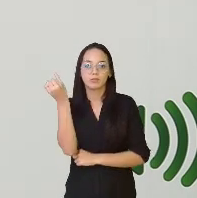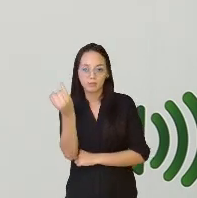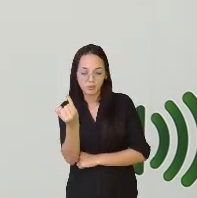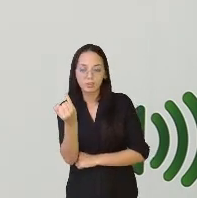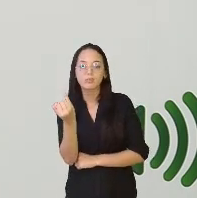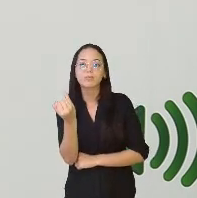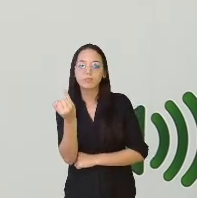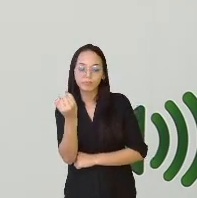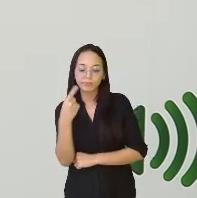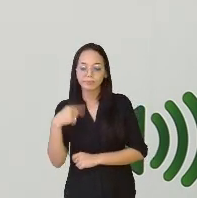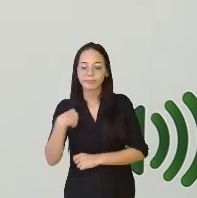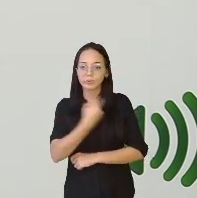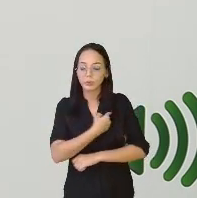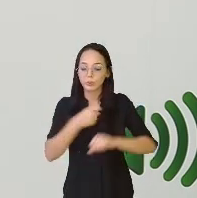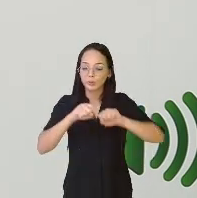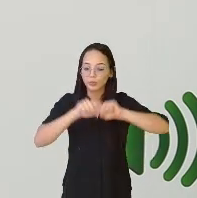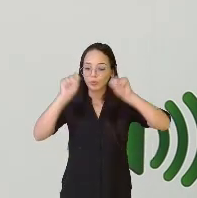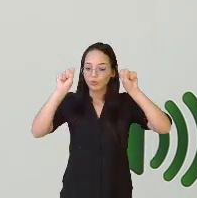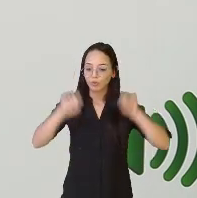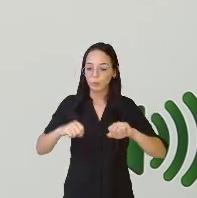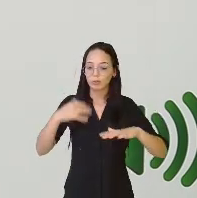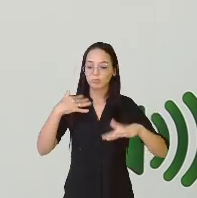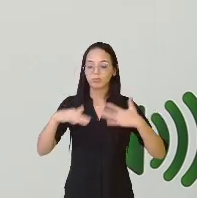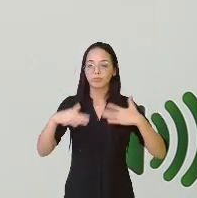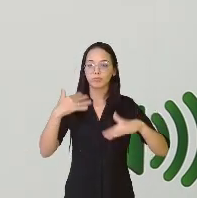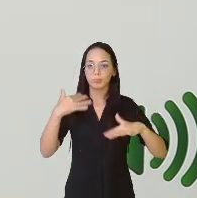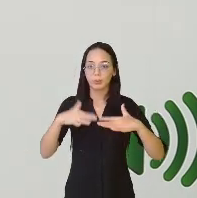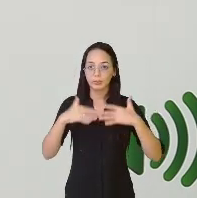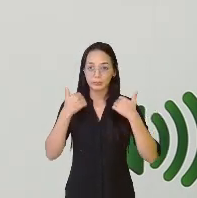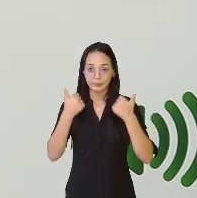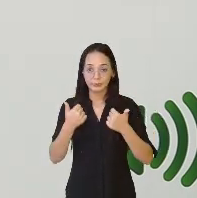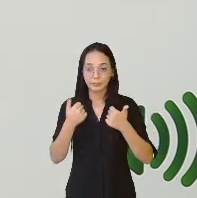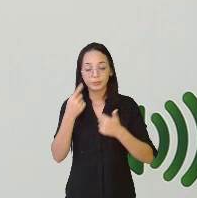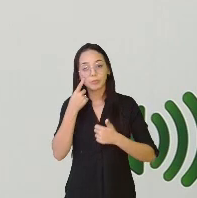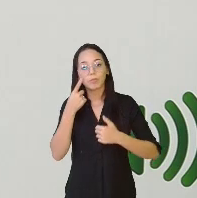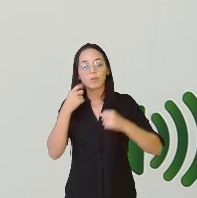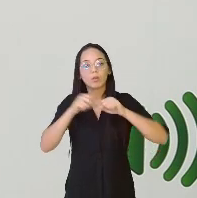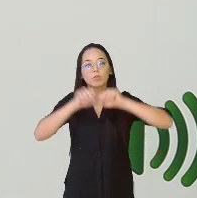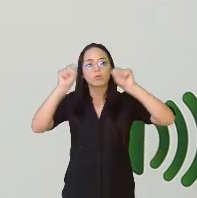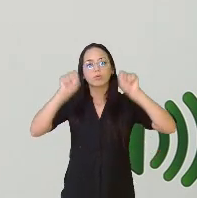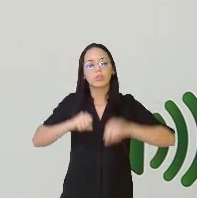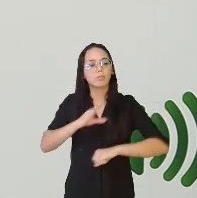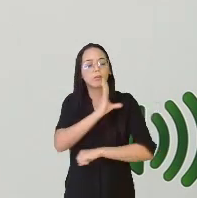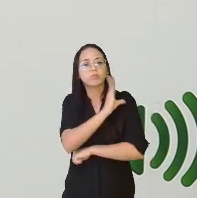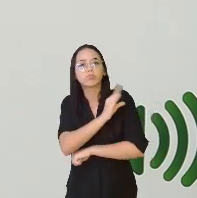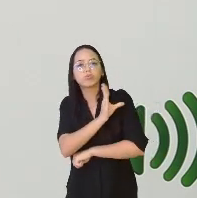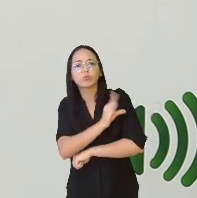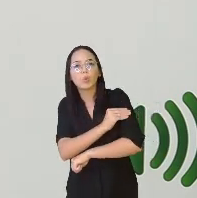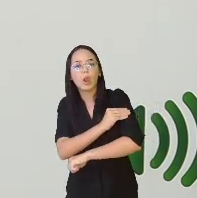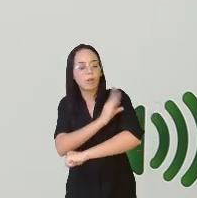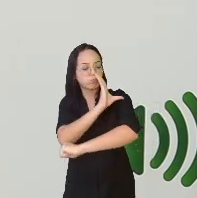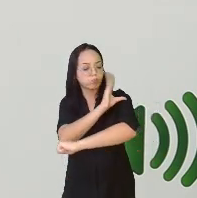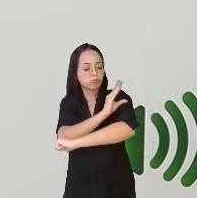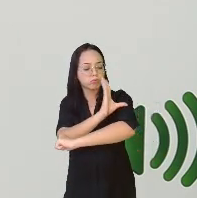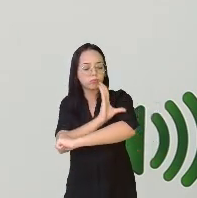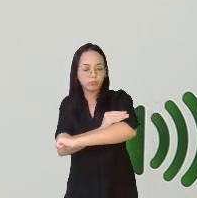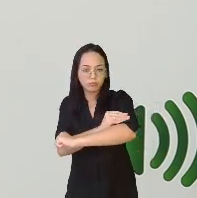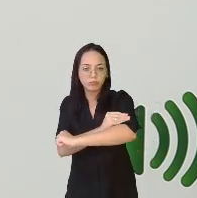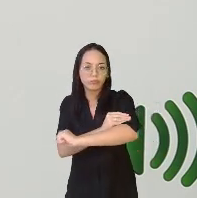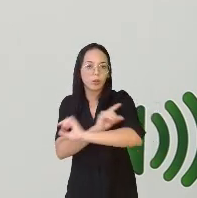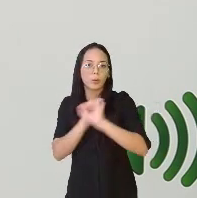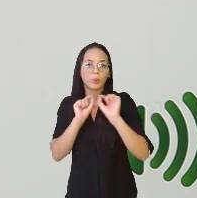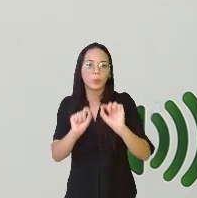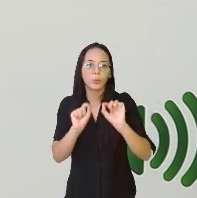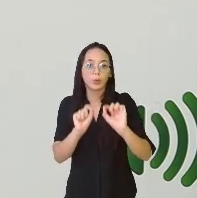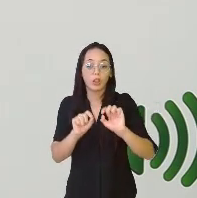importantíssimo para o nosso sistema locomotor. O sistema muscular, os músculos especificamente,